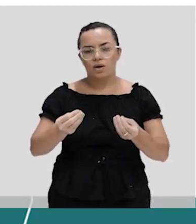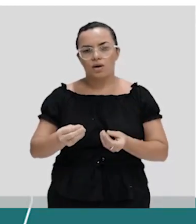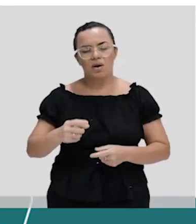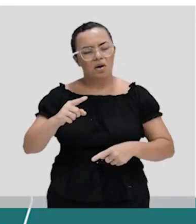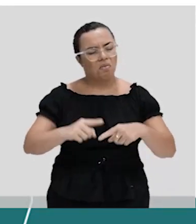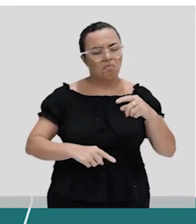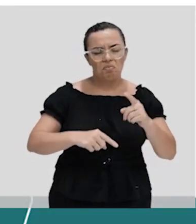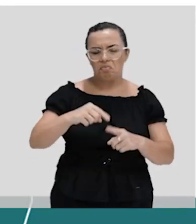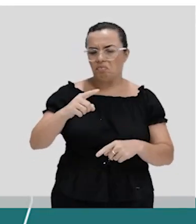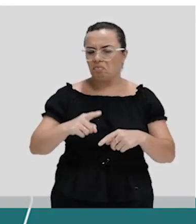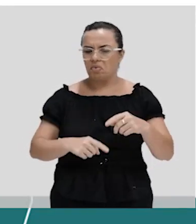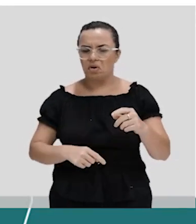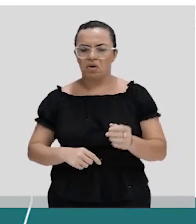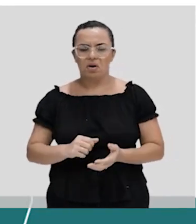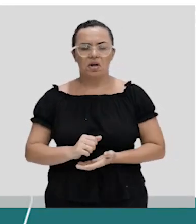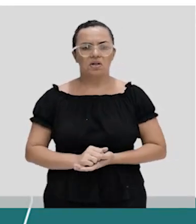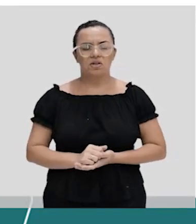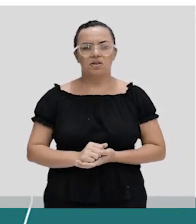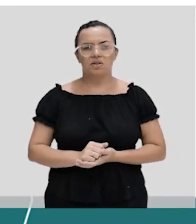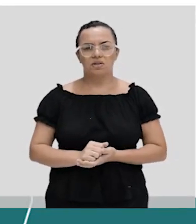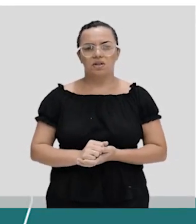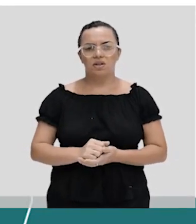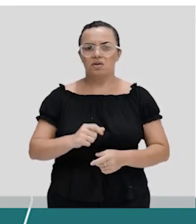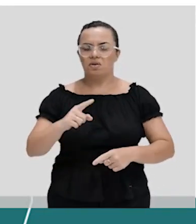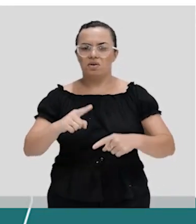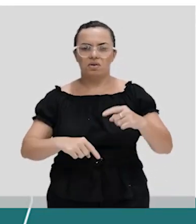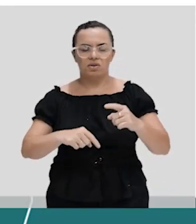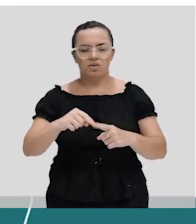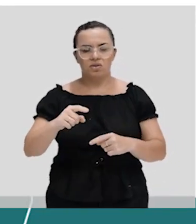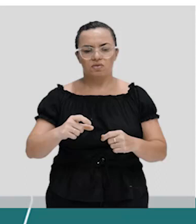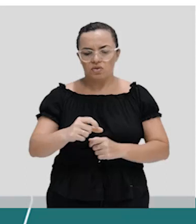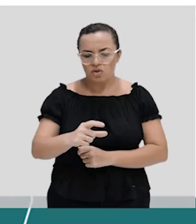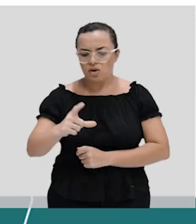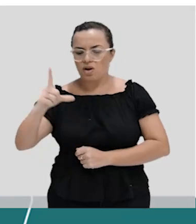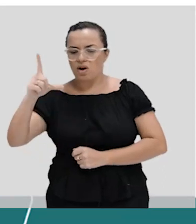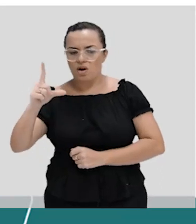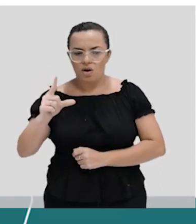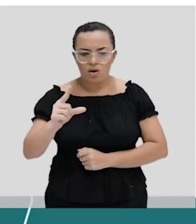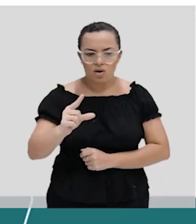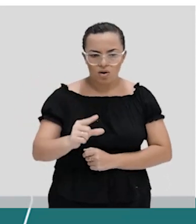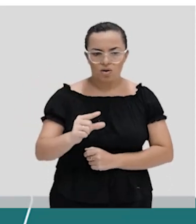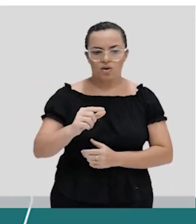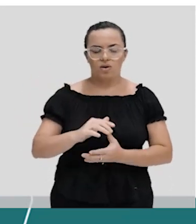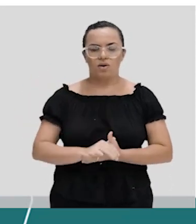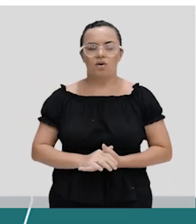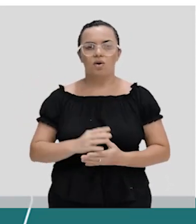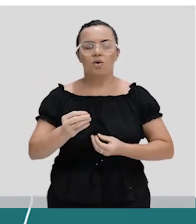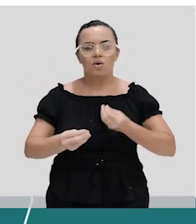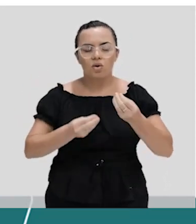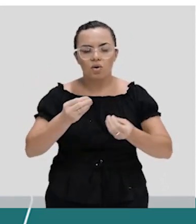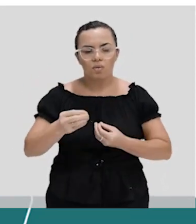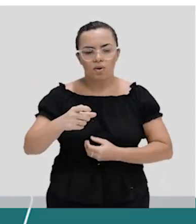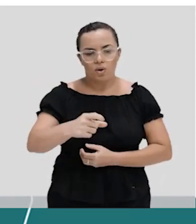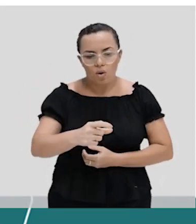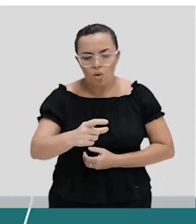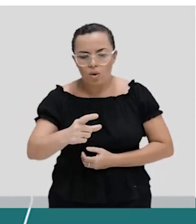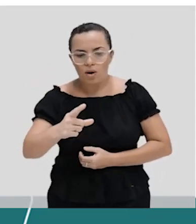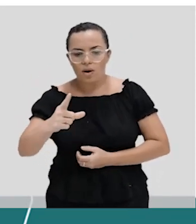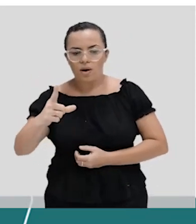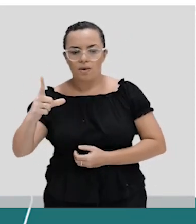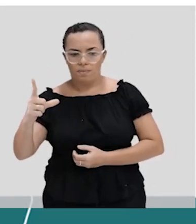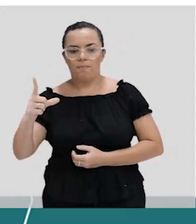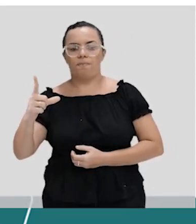casa, carro, estante. O grau aumentativo indica o aumento do tamanho do ser, classifica-se